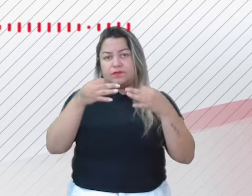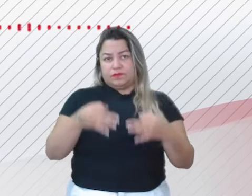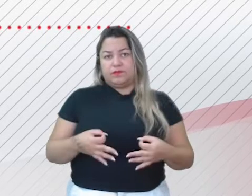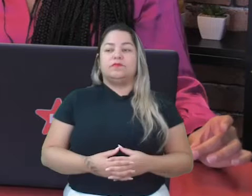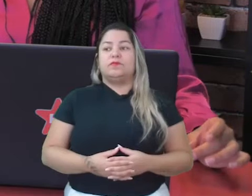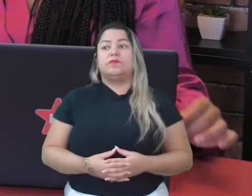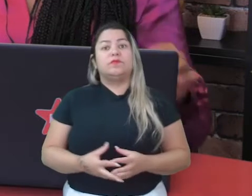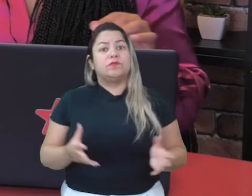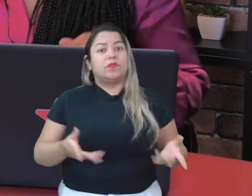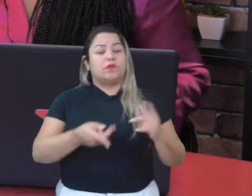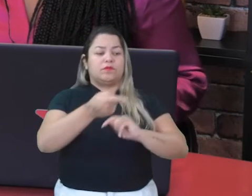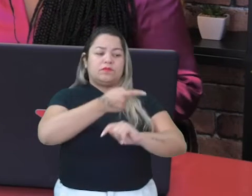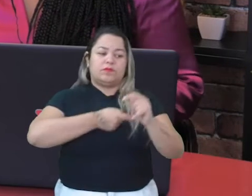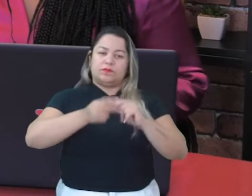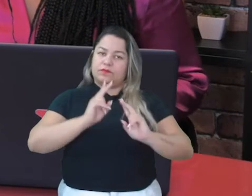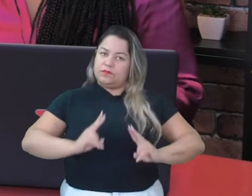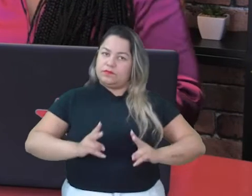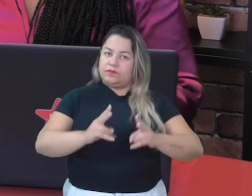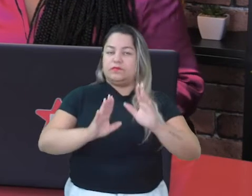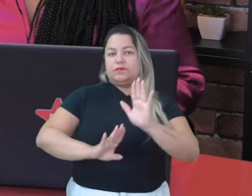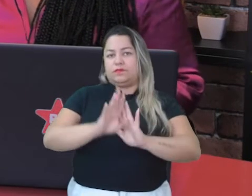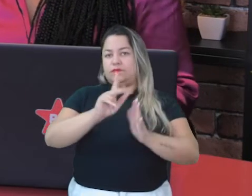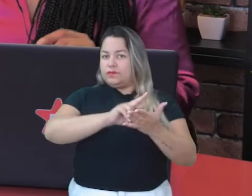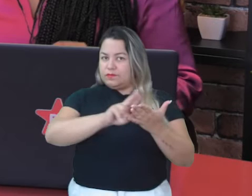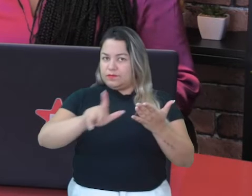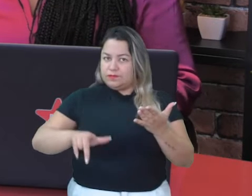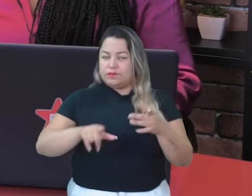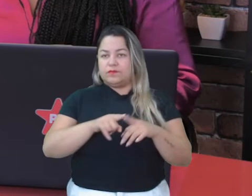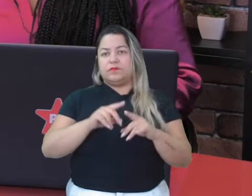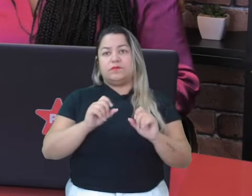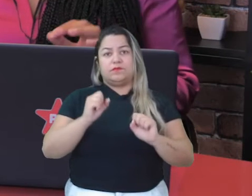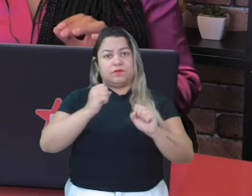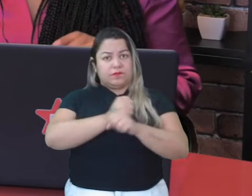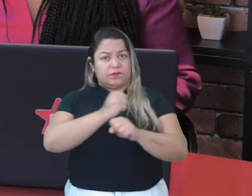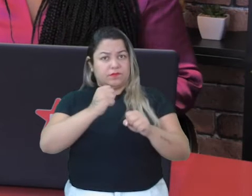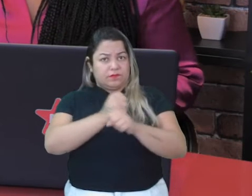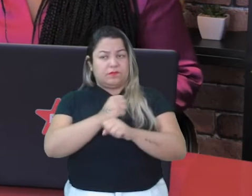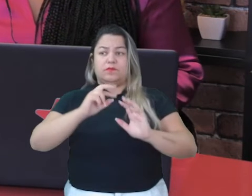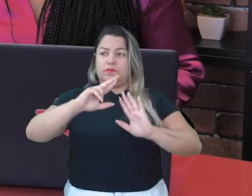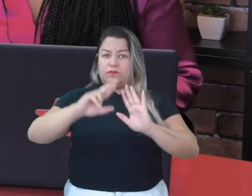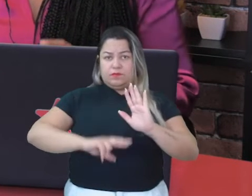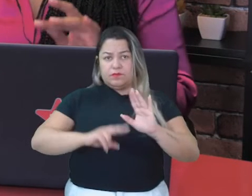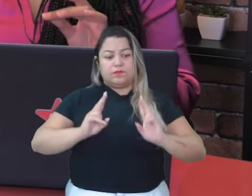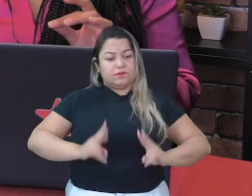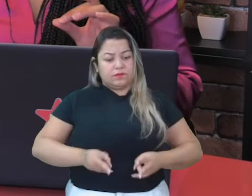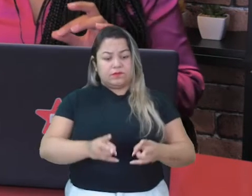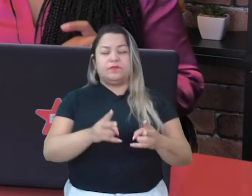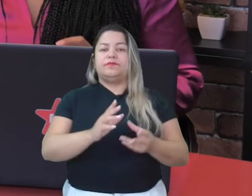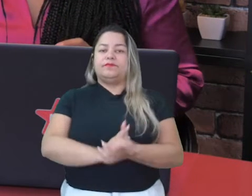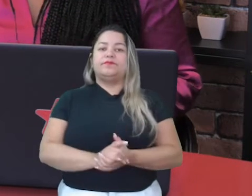decisão correta. E o aquecimento da economia segue em alta para diversos setores, como o da construção, que registra um